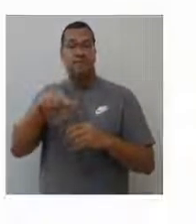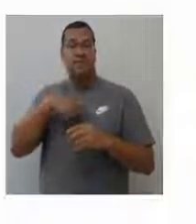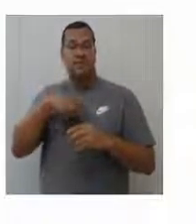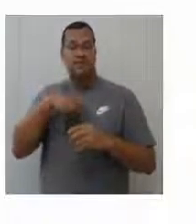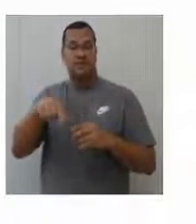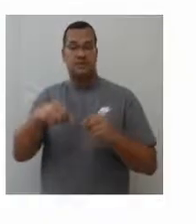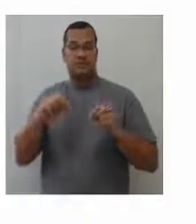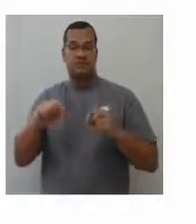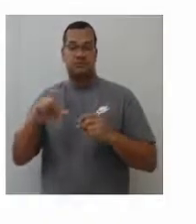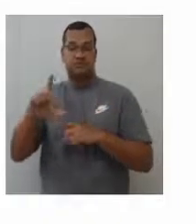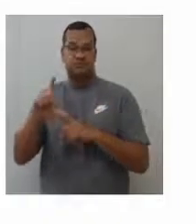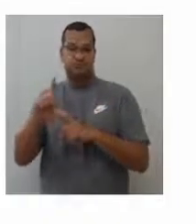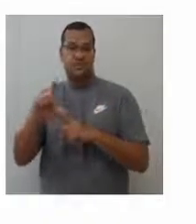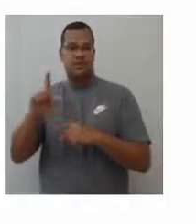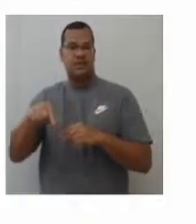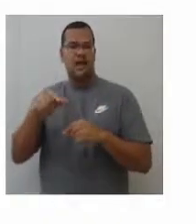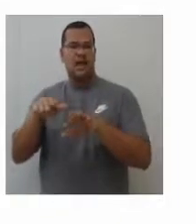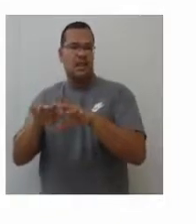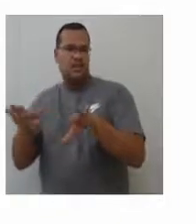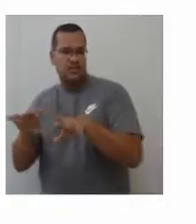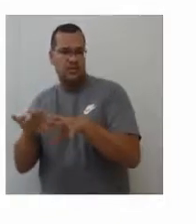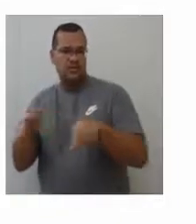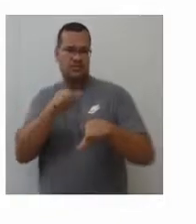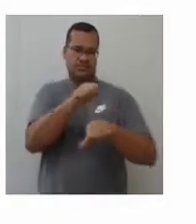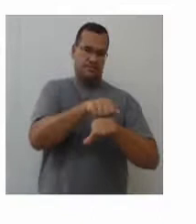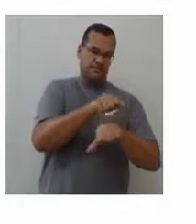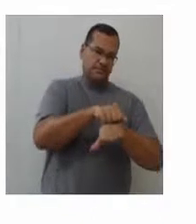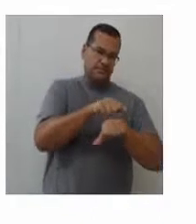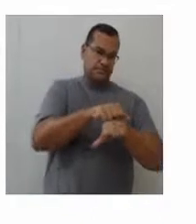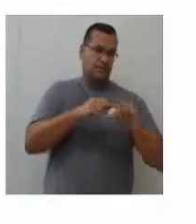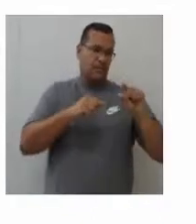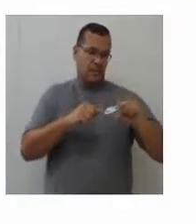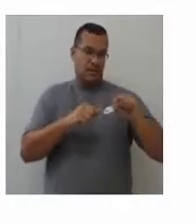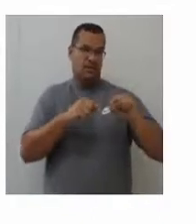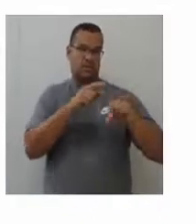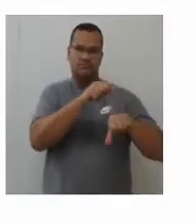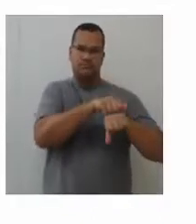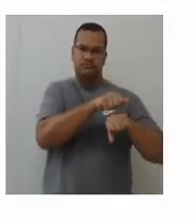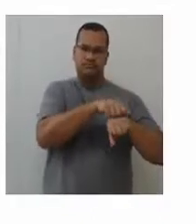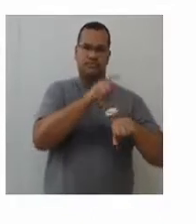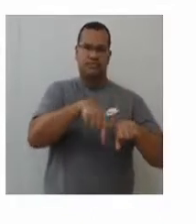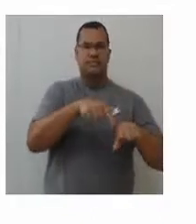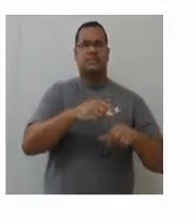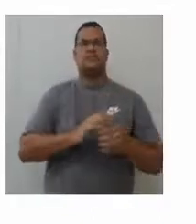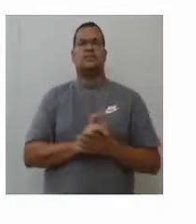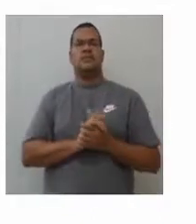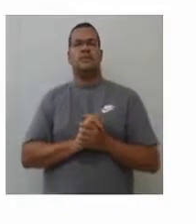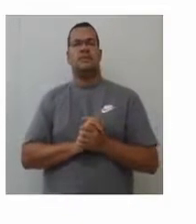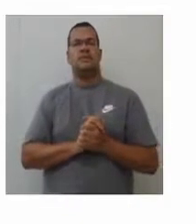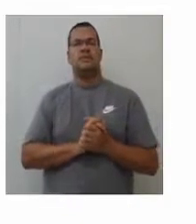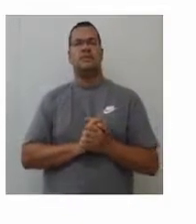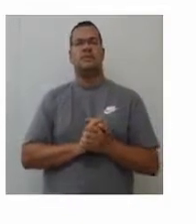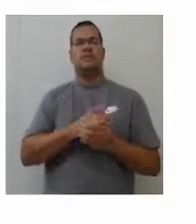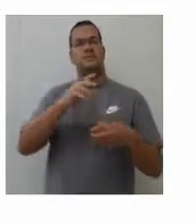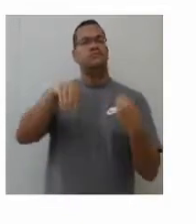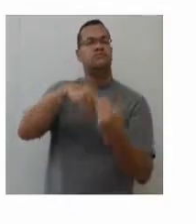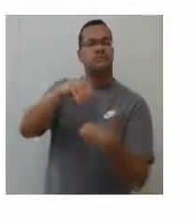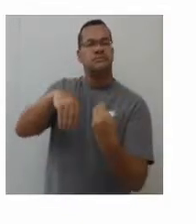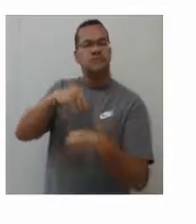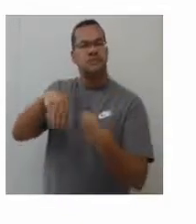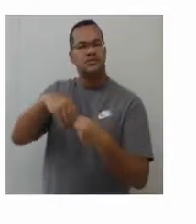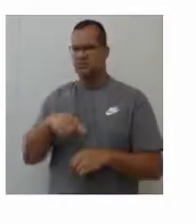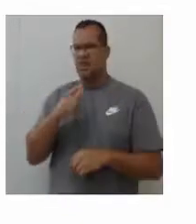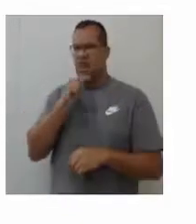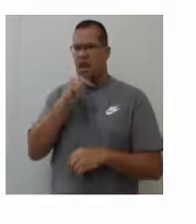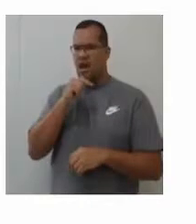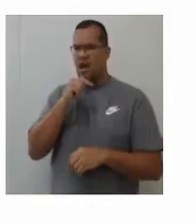solvente, está na fase líquida e o soluto, que está em menor quantidade, está na fase sólida. Ok? Solução líquida,